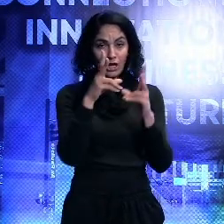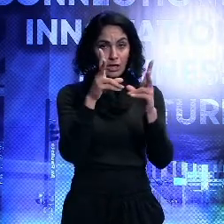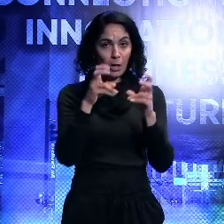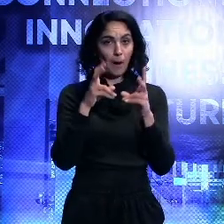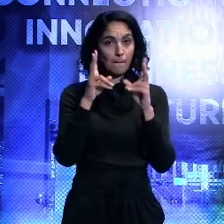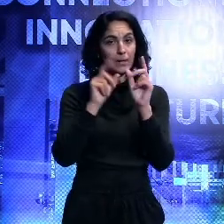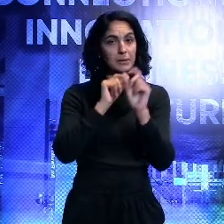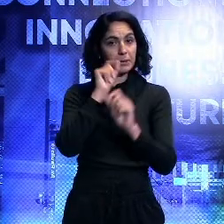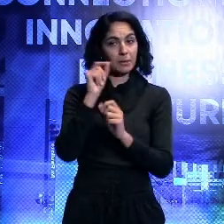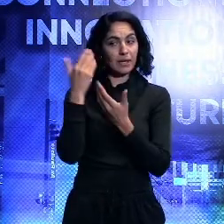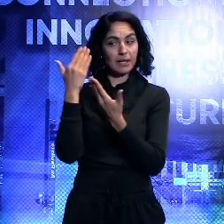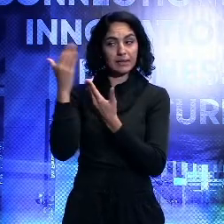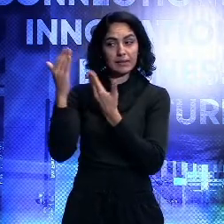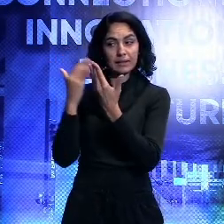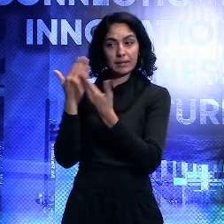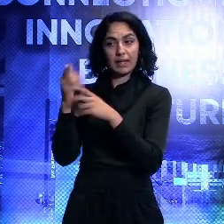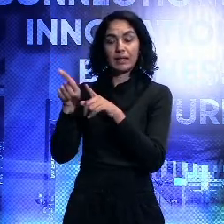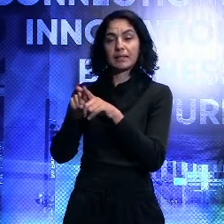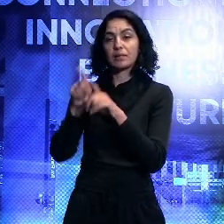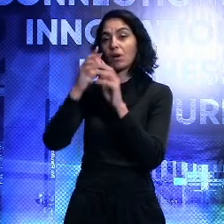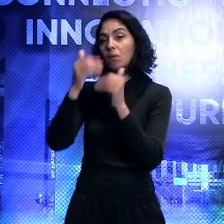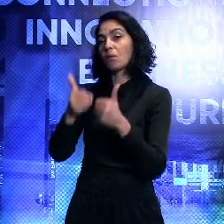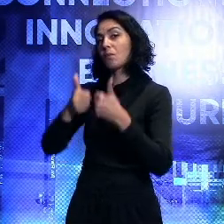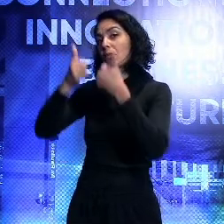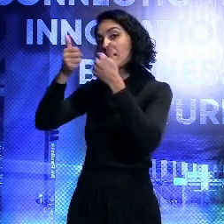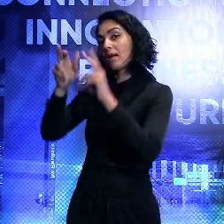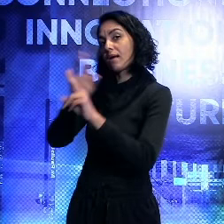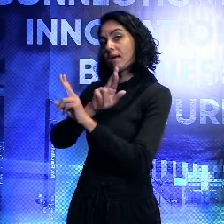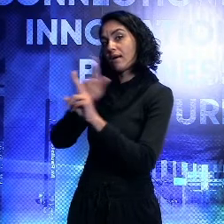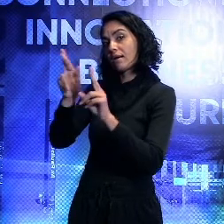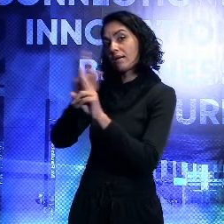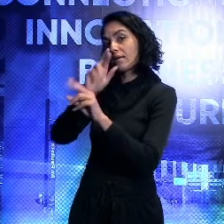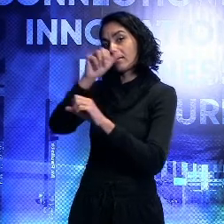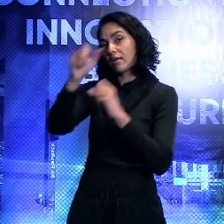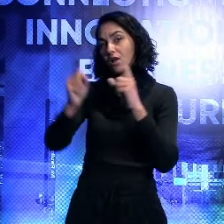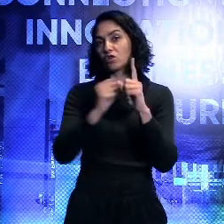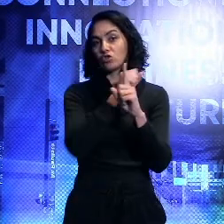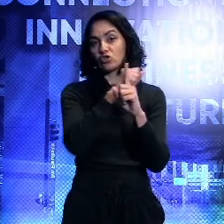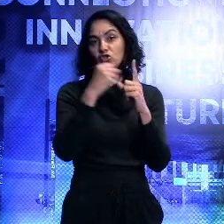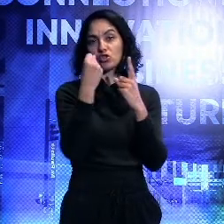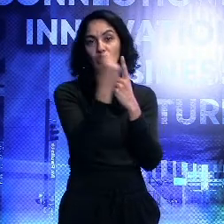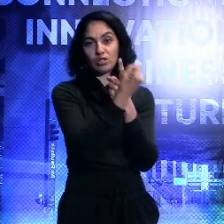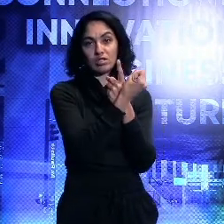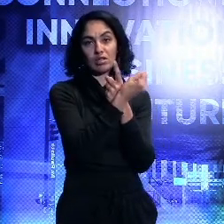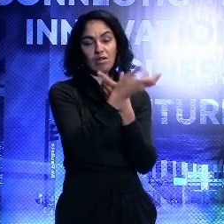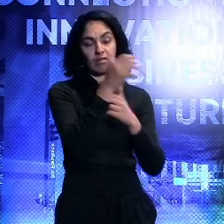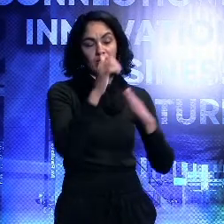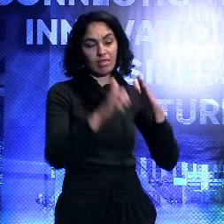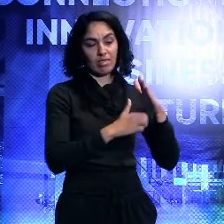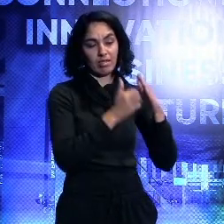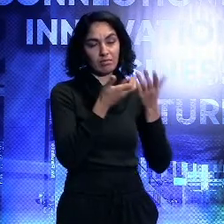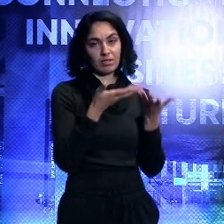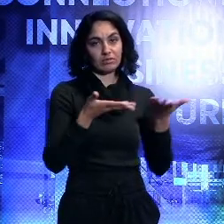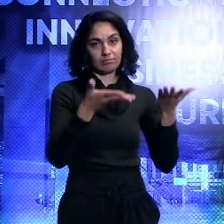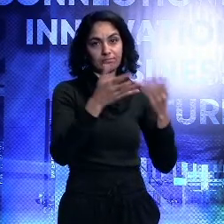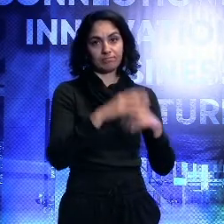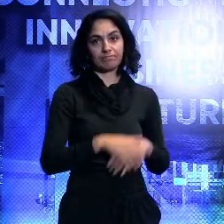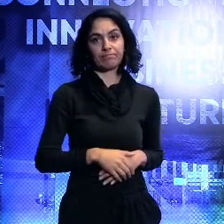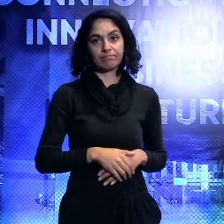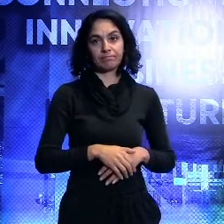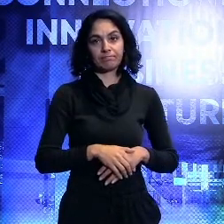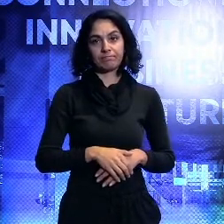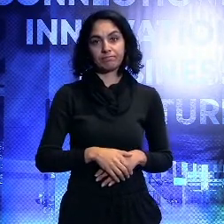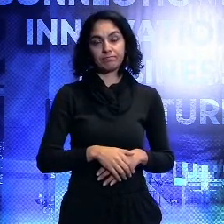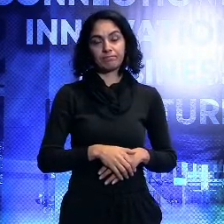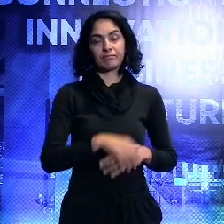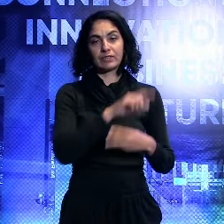pode, inclusive, melhorar a relação social da empresa com o mercado. Tá? E aqui estão as minhas 4